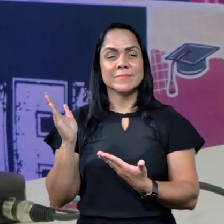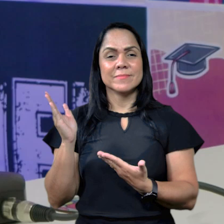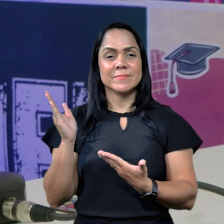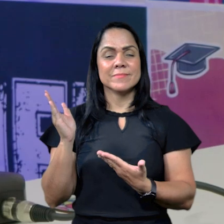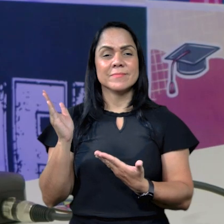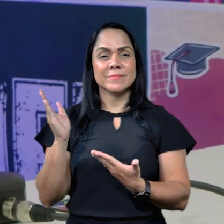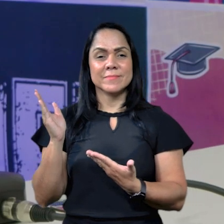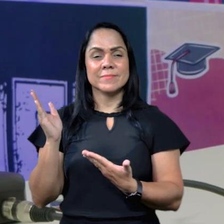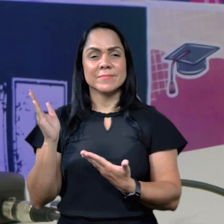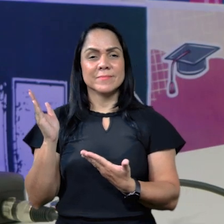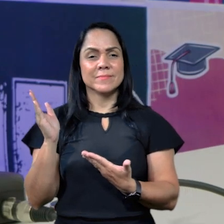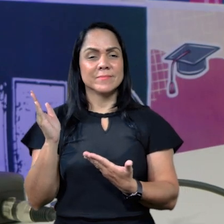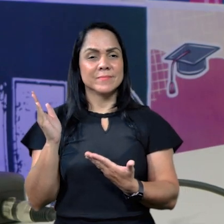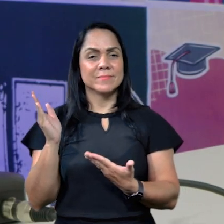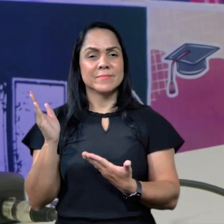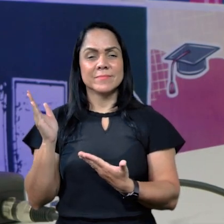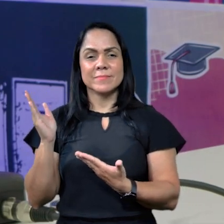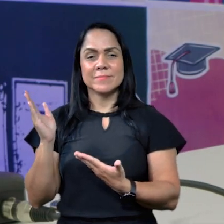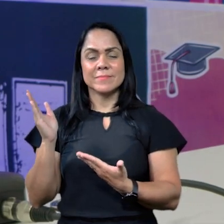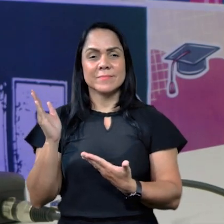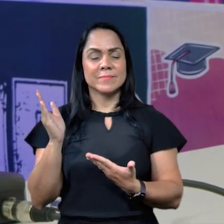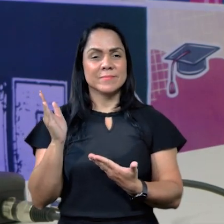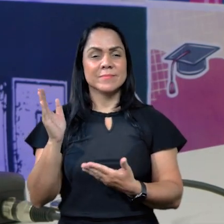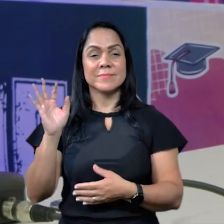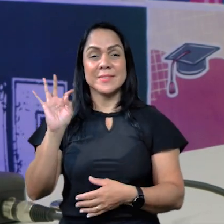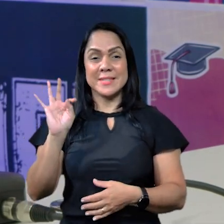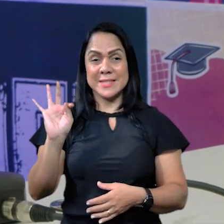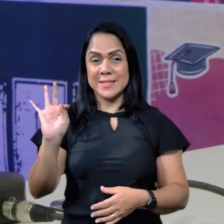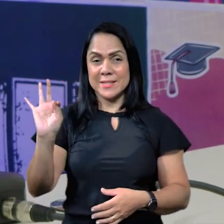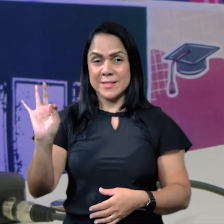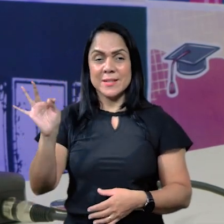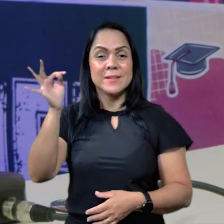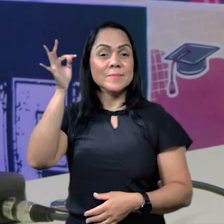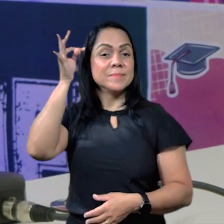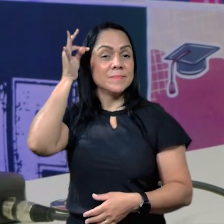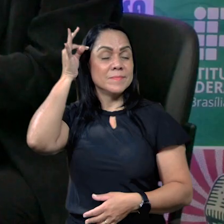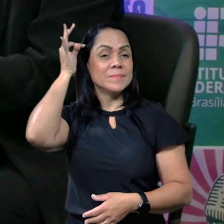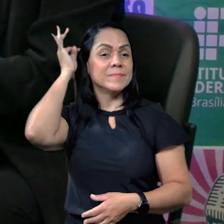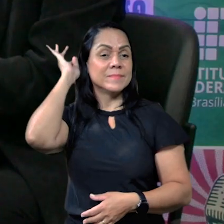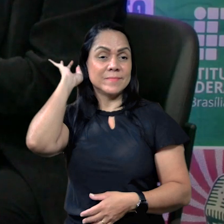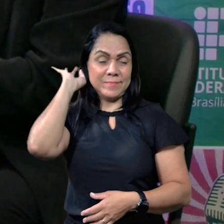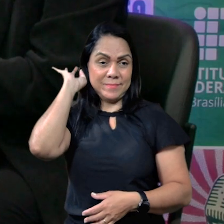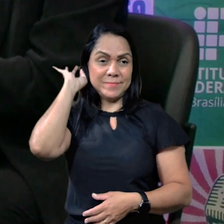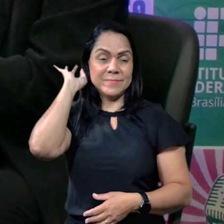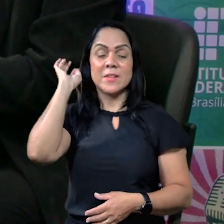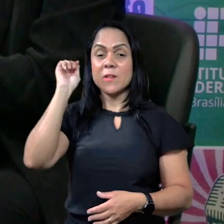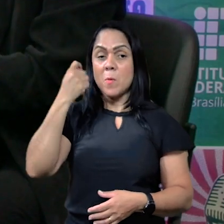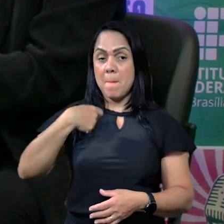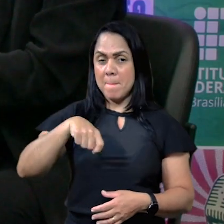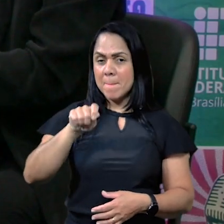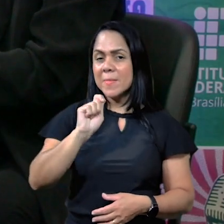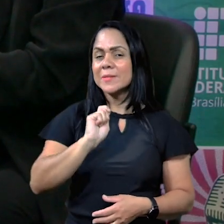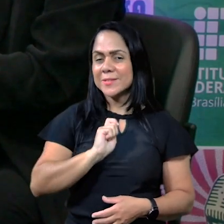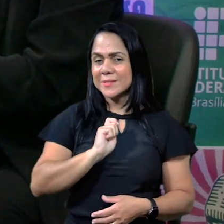Hã, direita, hã, como se estivesse pegando o fio do cabelo e colocando para trás da orelha. aham. É assim meu sinal.